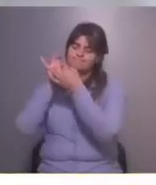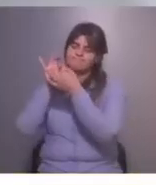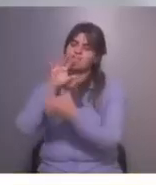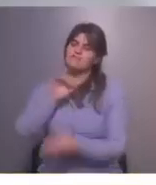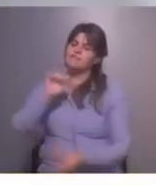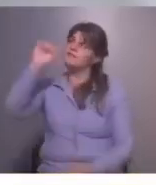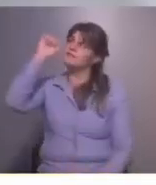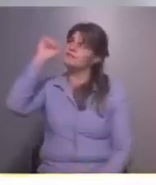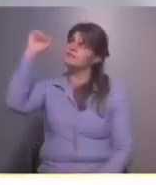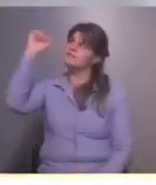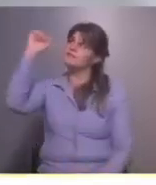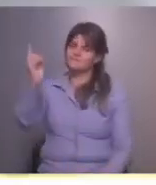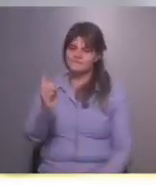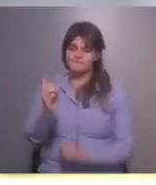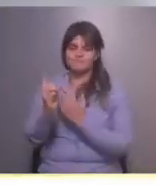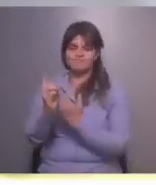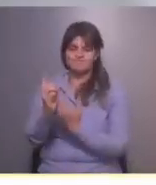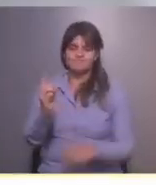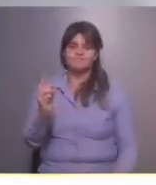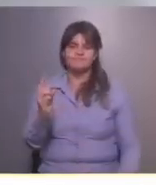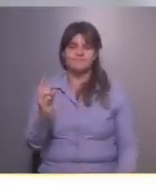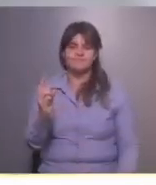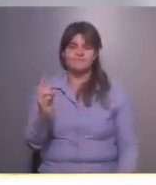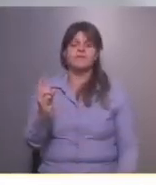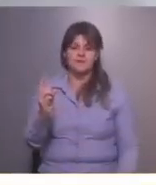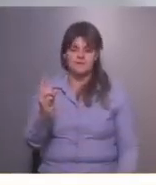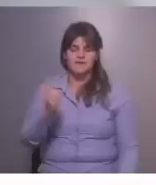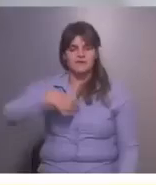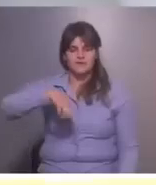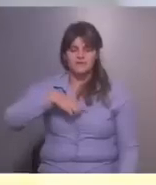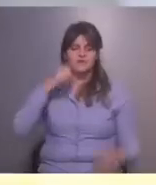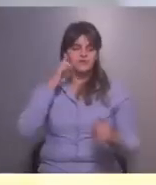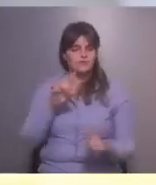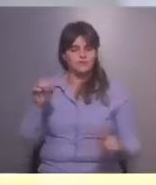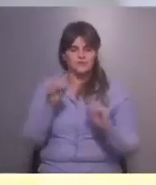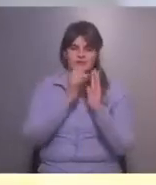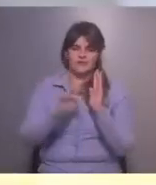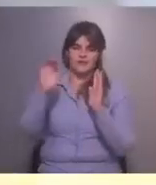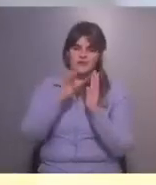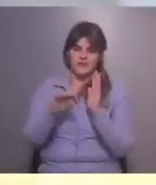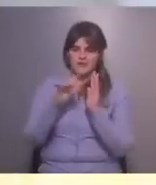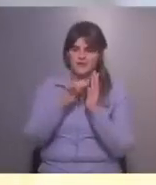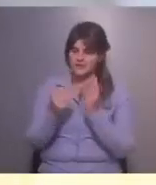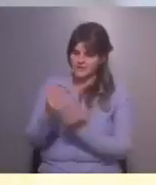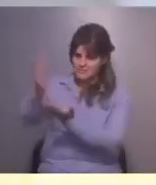Filho. Ele é digno dos nossos hinos e dos nossos cânticos